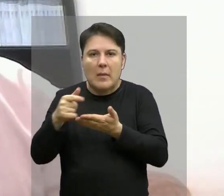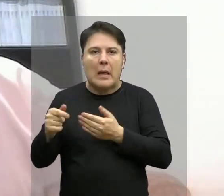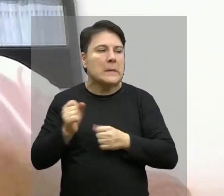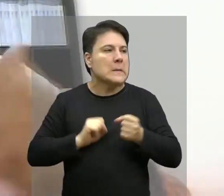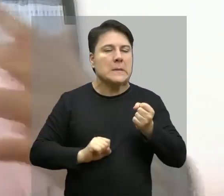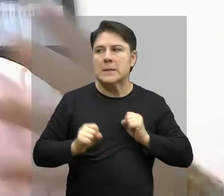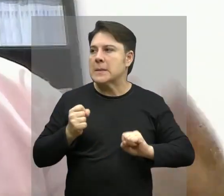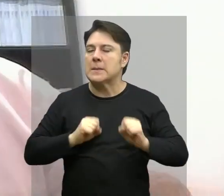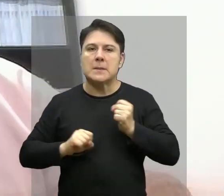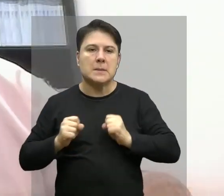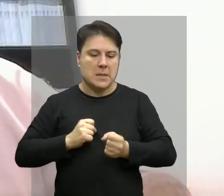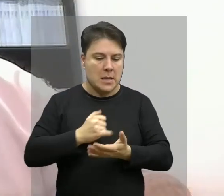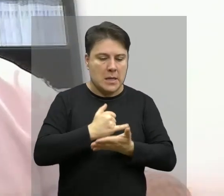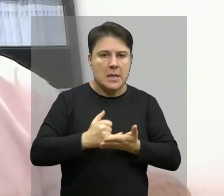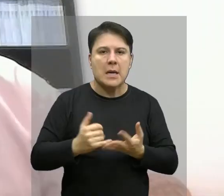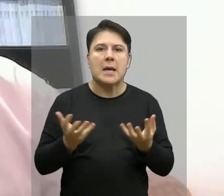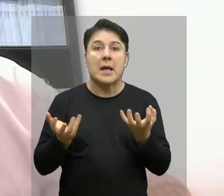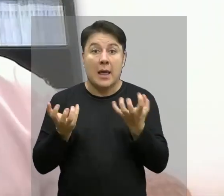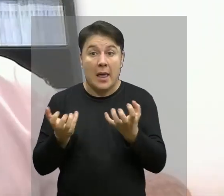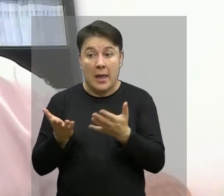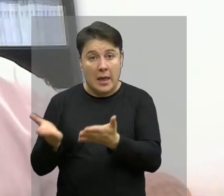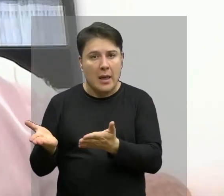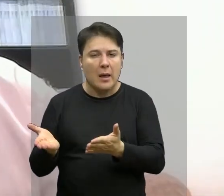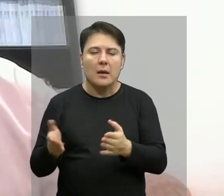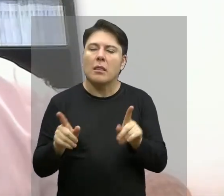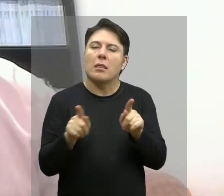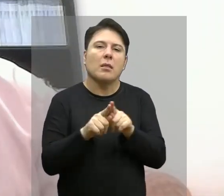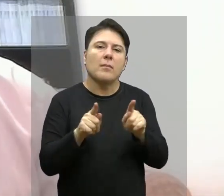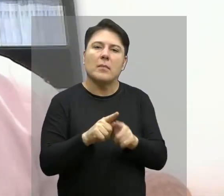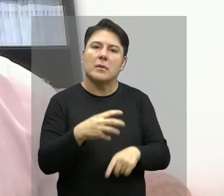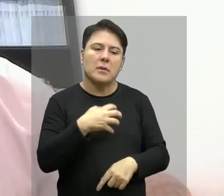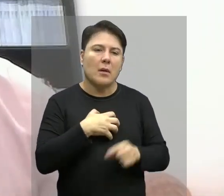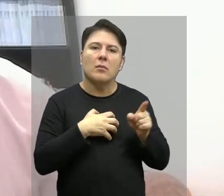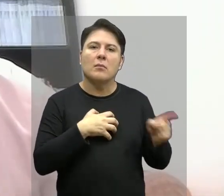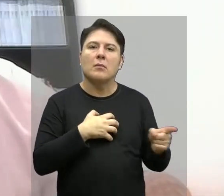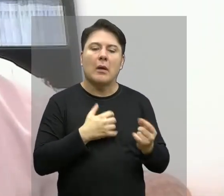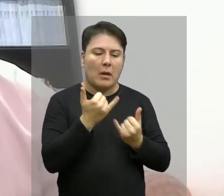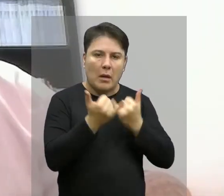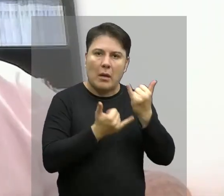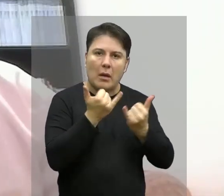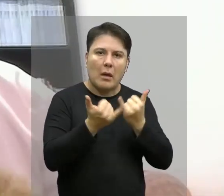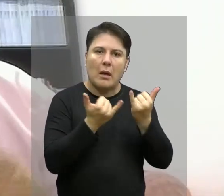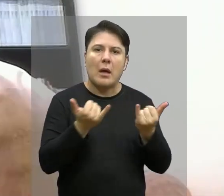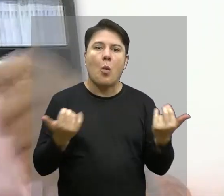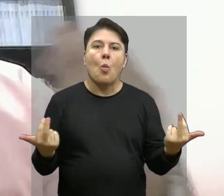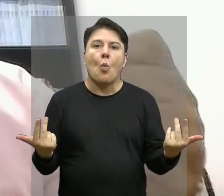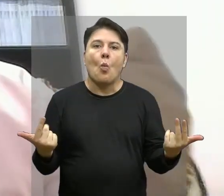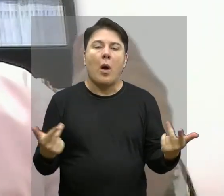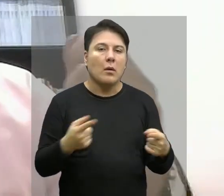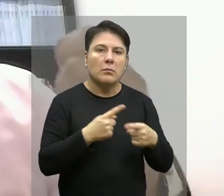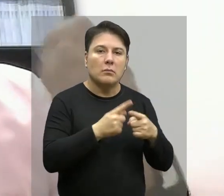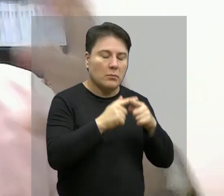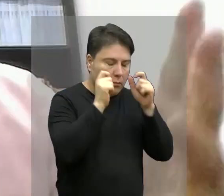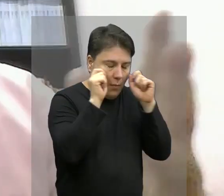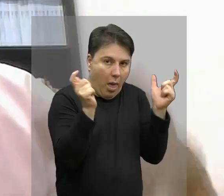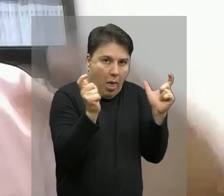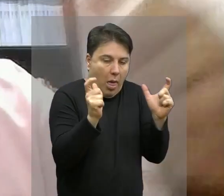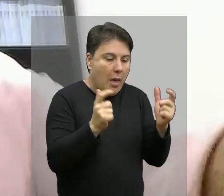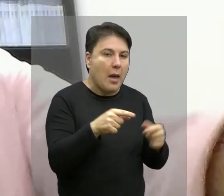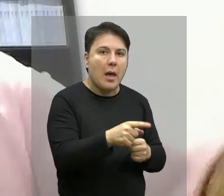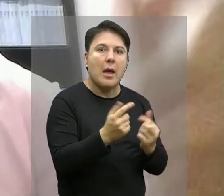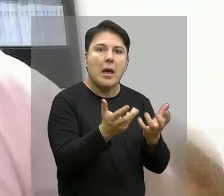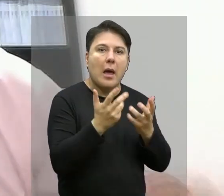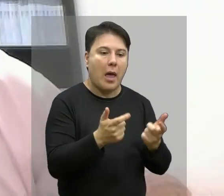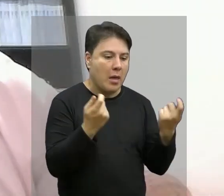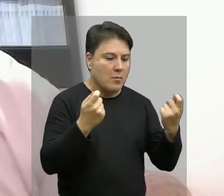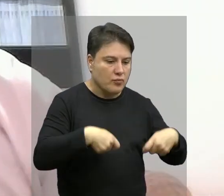para usar, na abstinência, tudo, é a mesmíssima do jogador que está ali desesperado